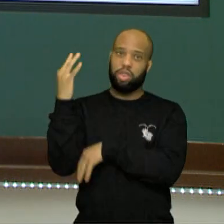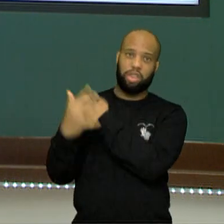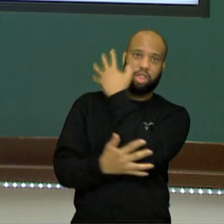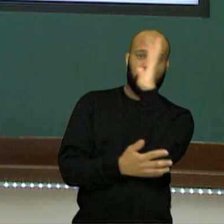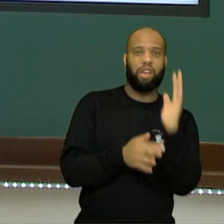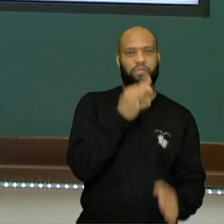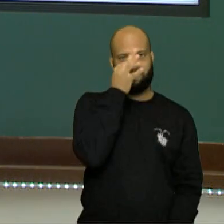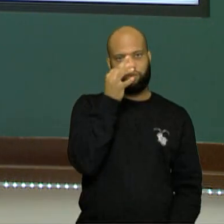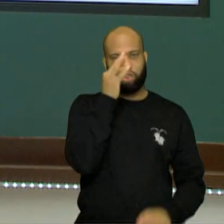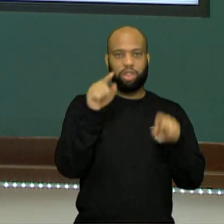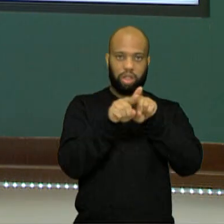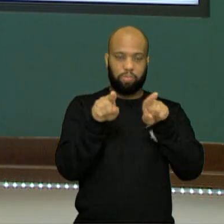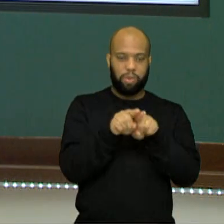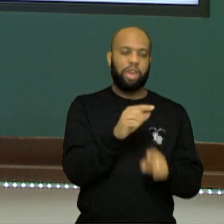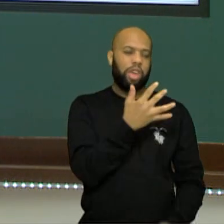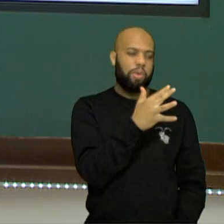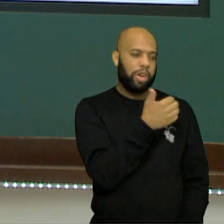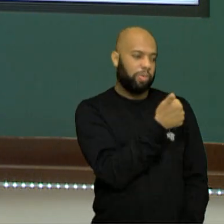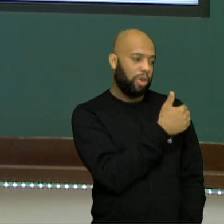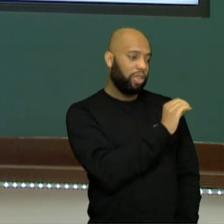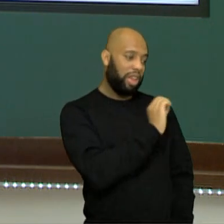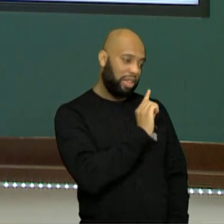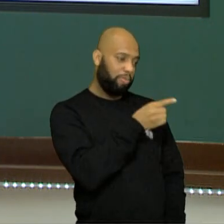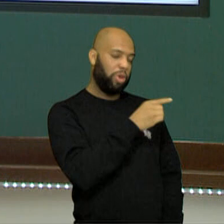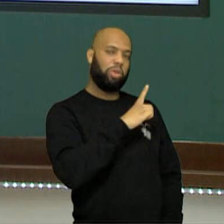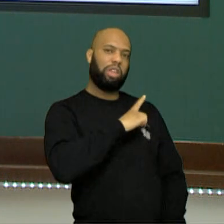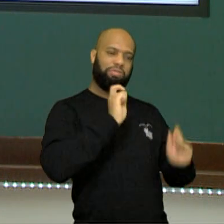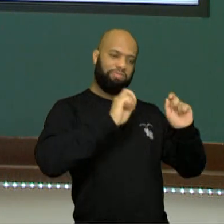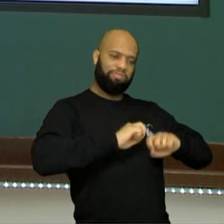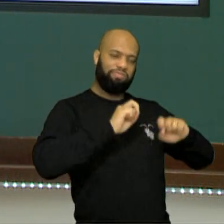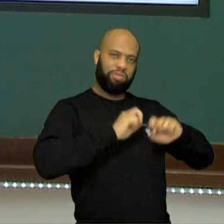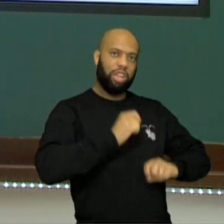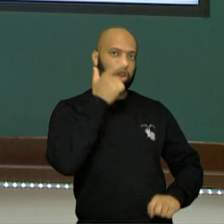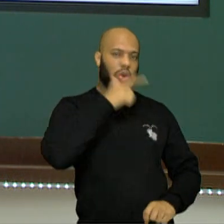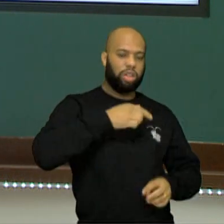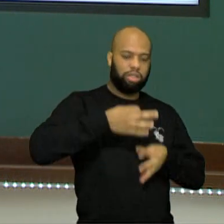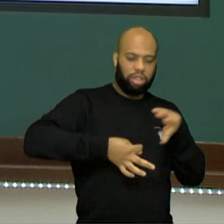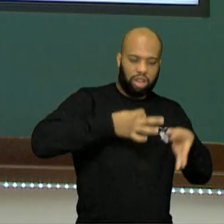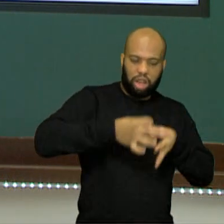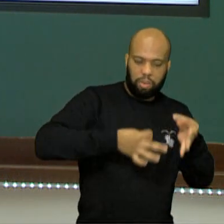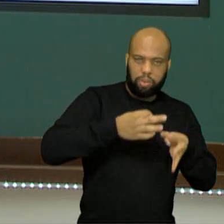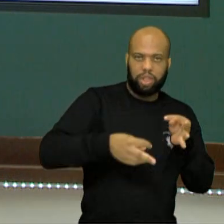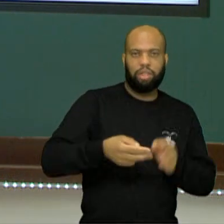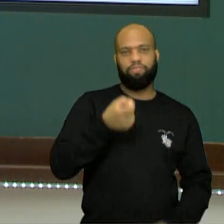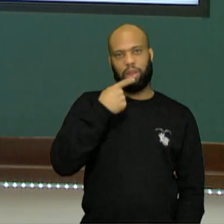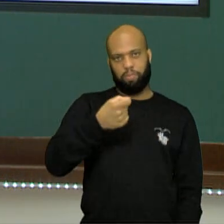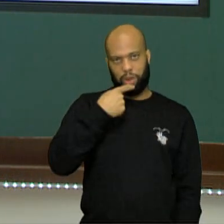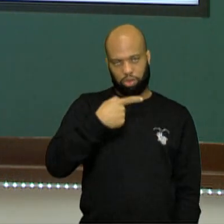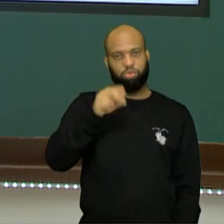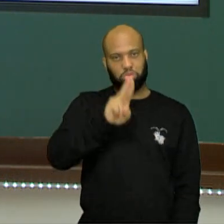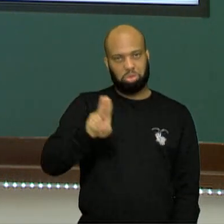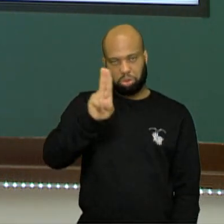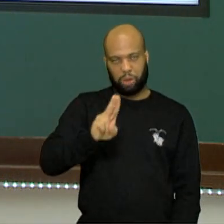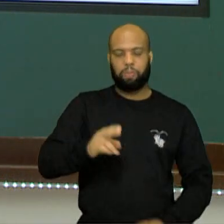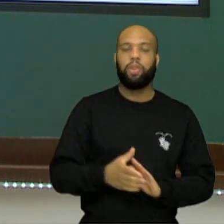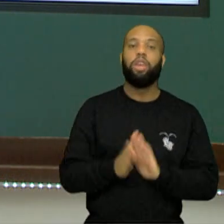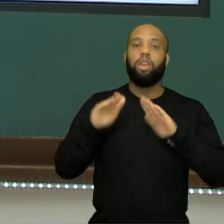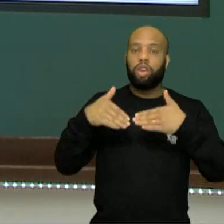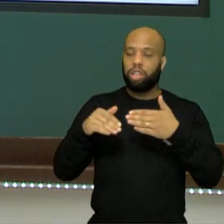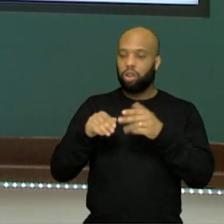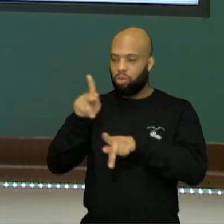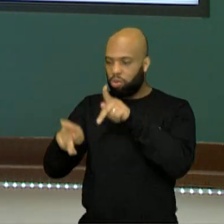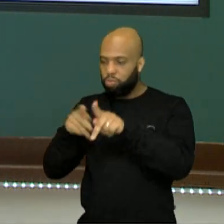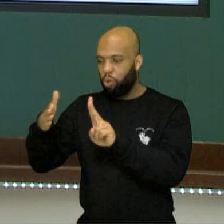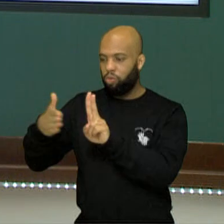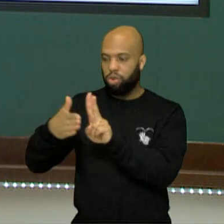delas aproximadamente têm esse potencial de terapia medicamentosa. Então, os índios, eles